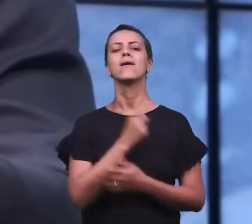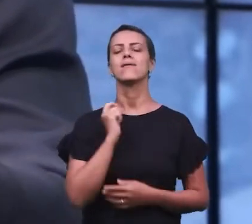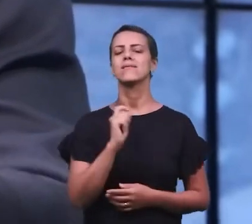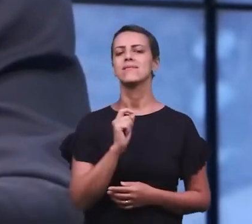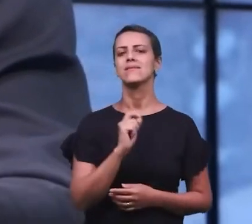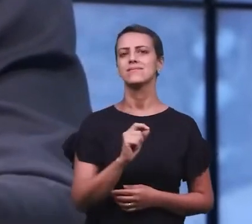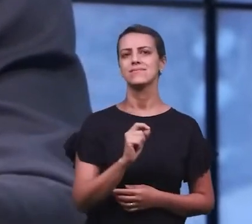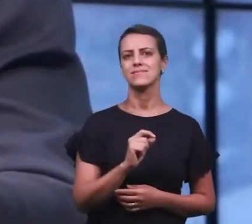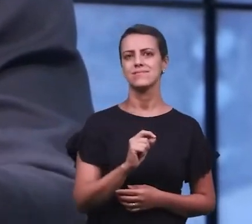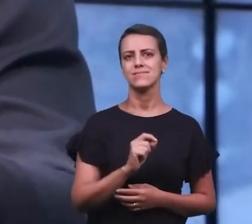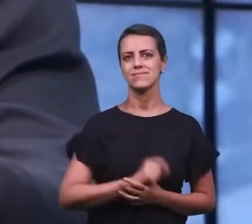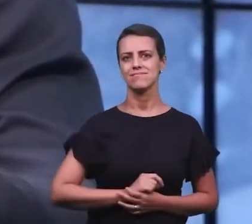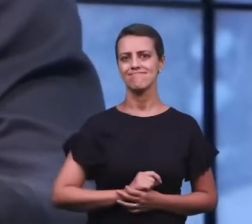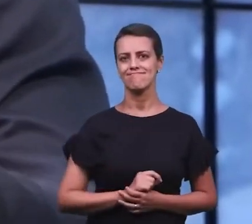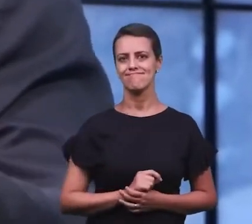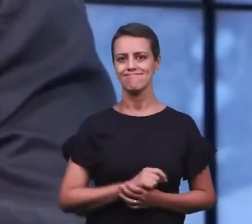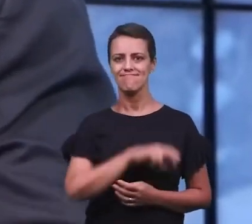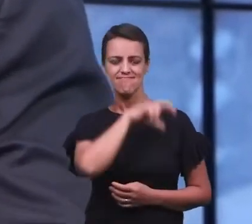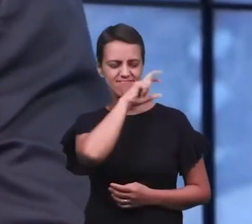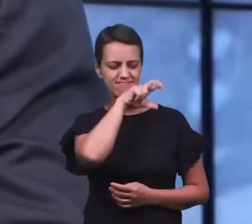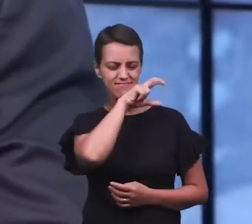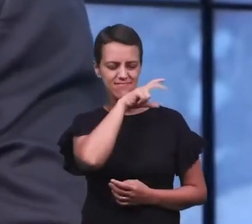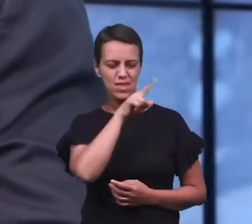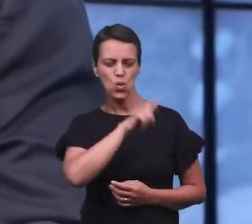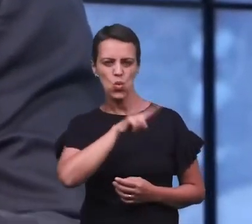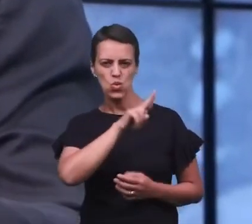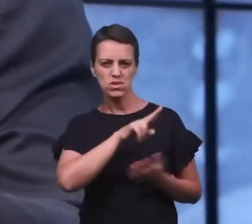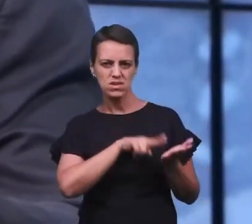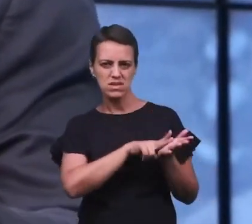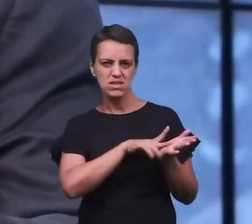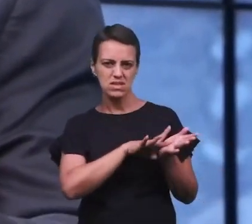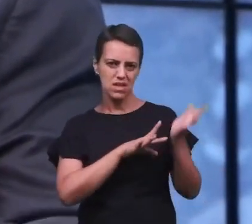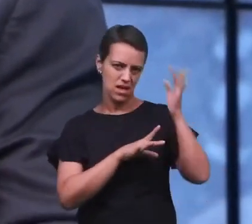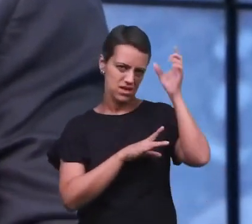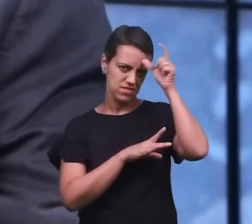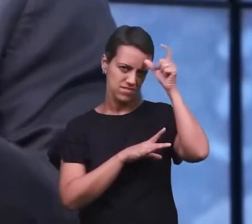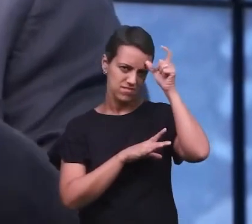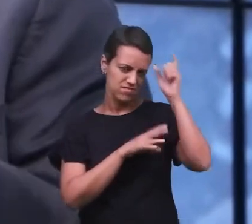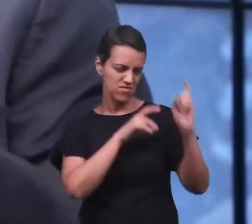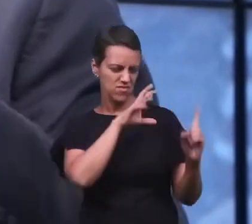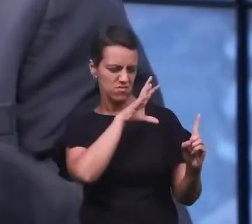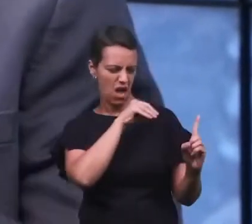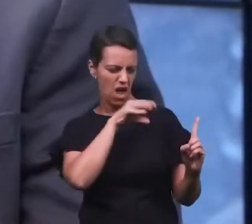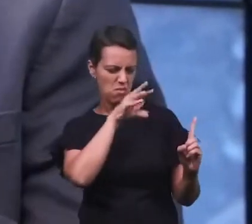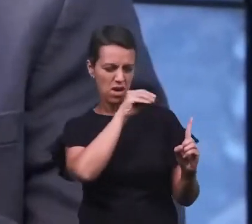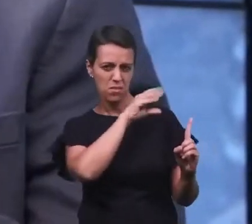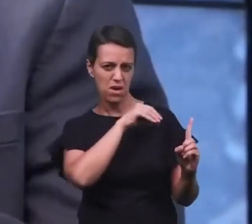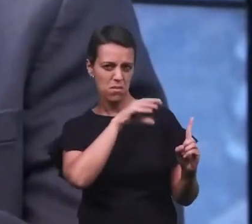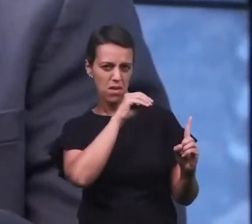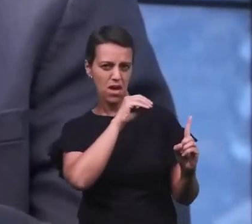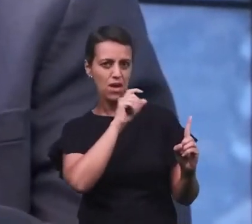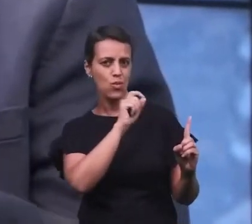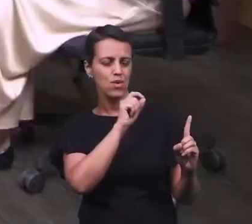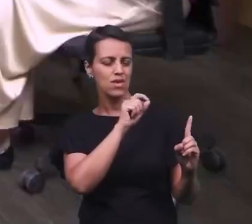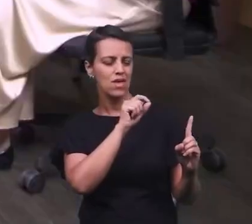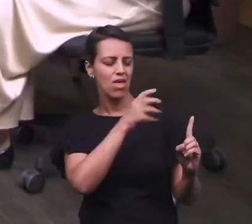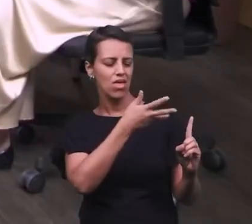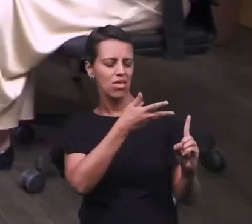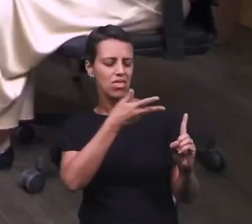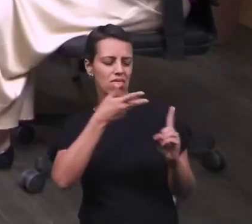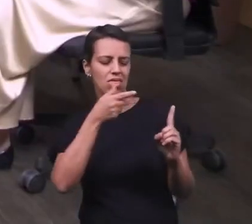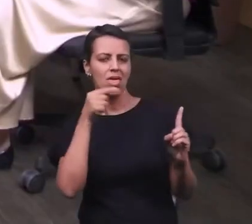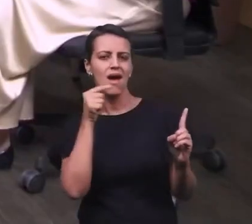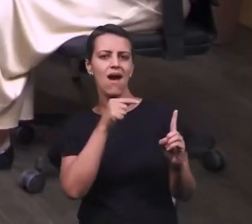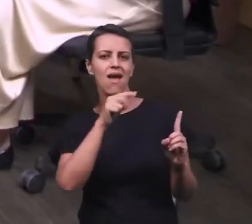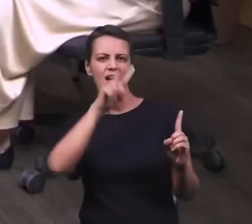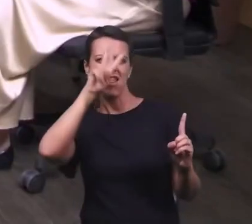palavra contrária, ela veio no sentido de trazer uma atitude de rebeldia. Né? Eva